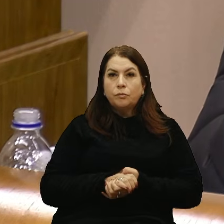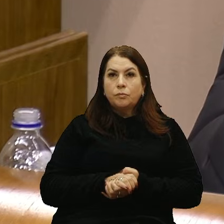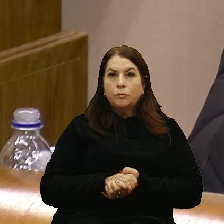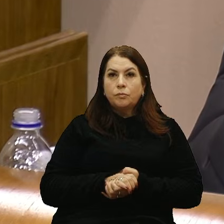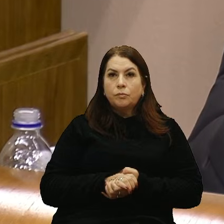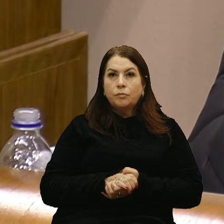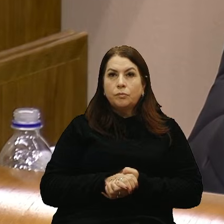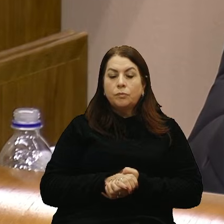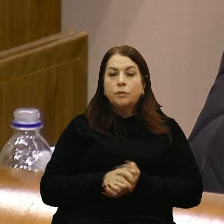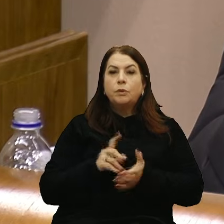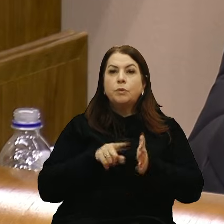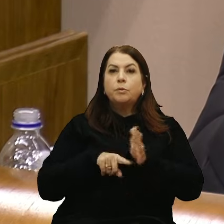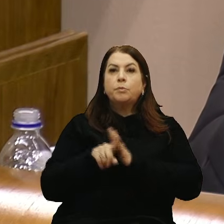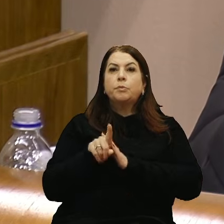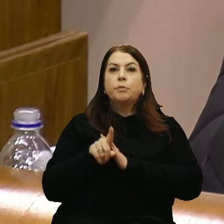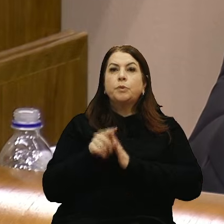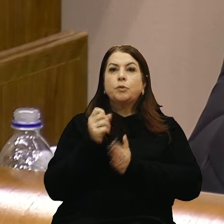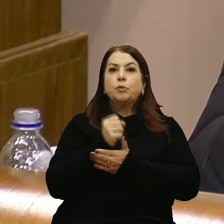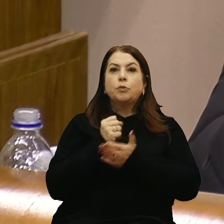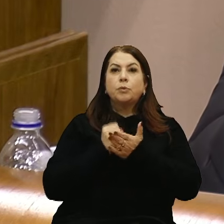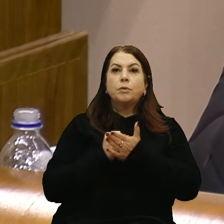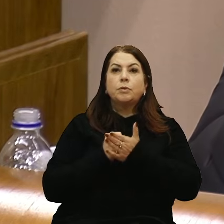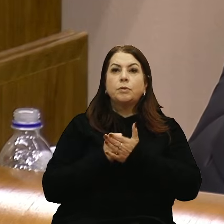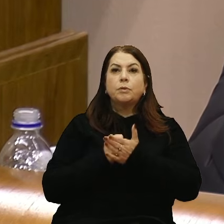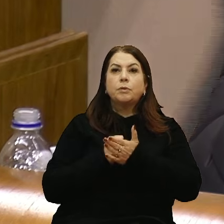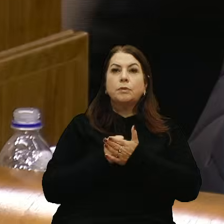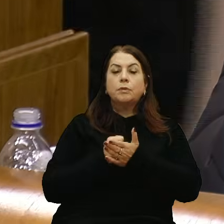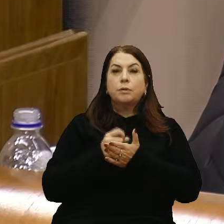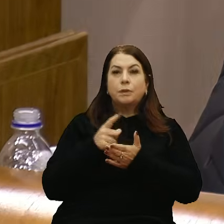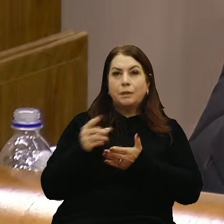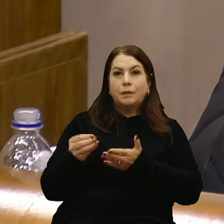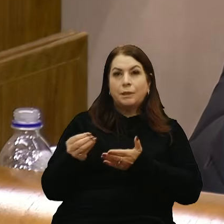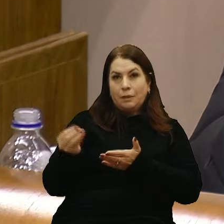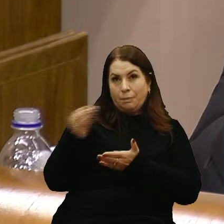Outra pergunta, os contratos a receber.